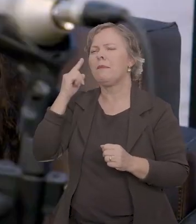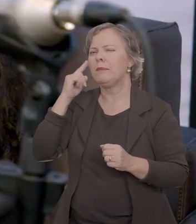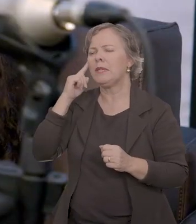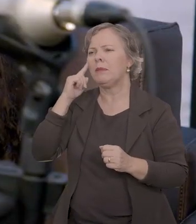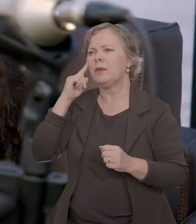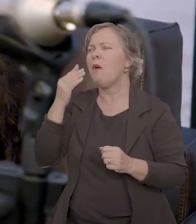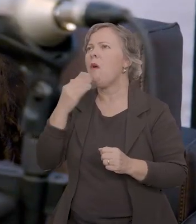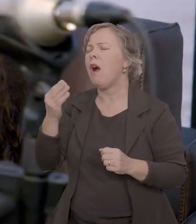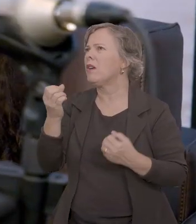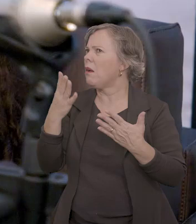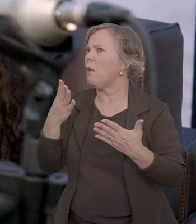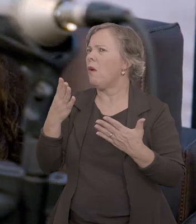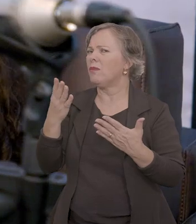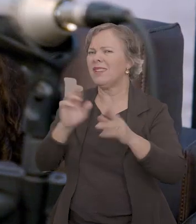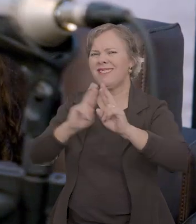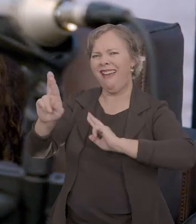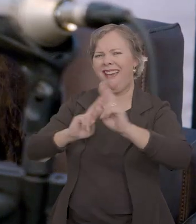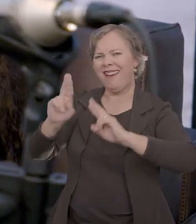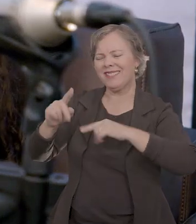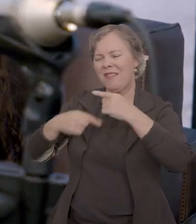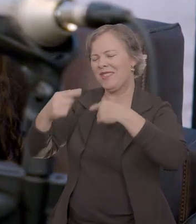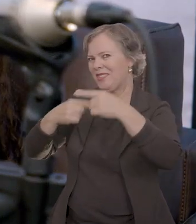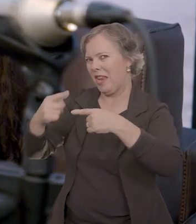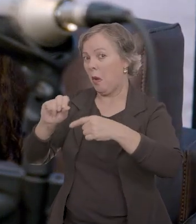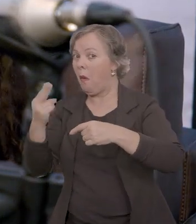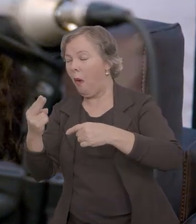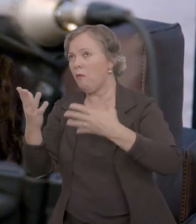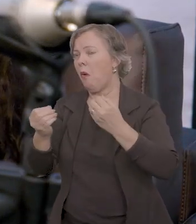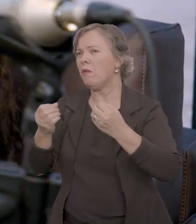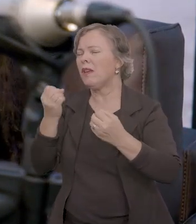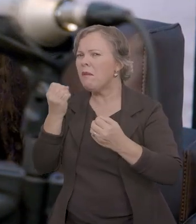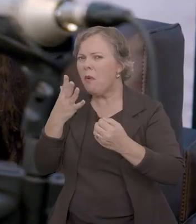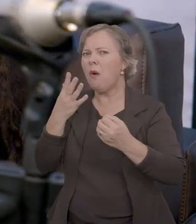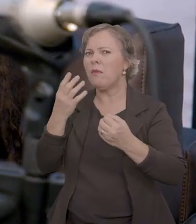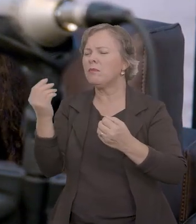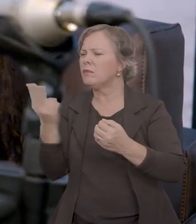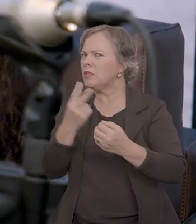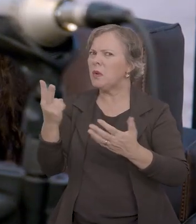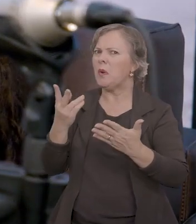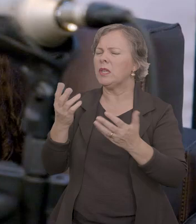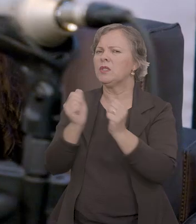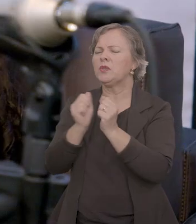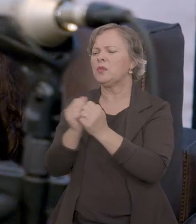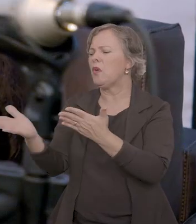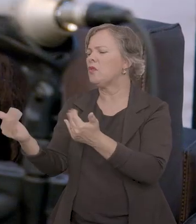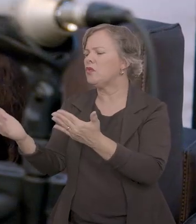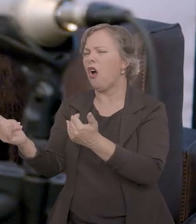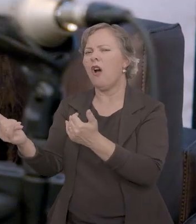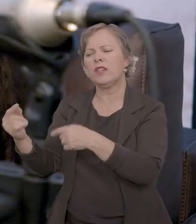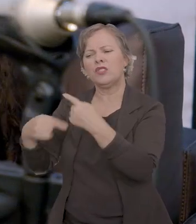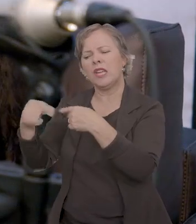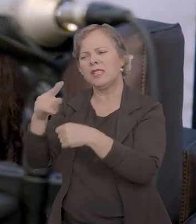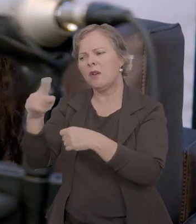vista, quais os benefícios do convívio entre as gerações, ou seja, as vantagens para ambas as partes, né, da convivência dos jovens, de uma